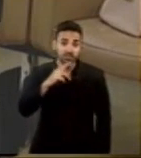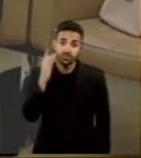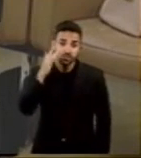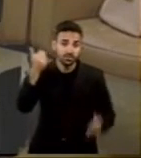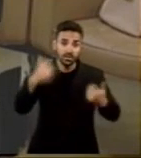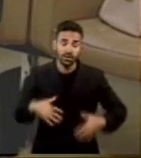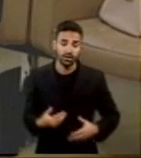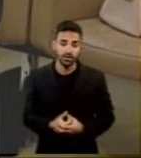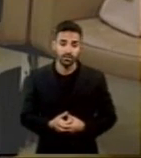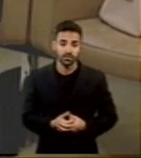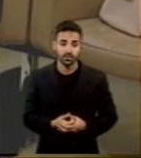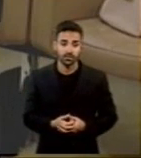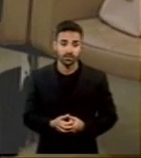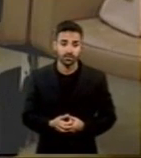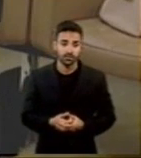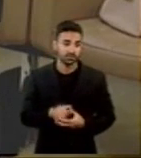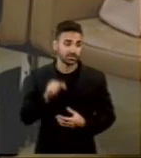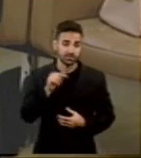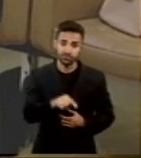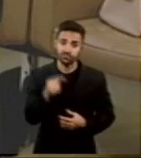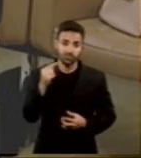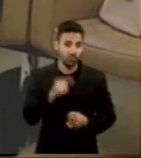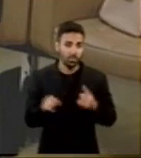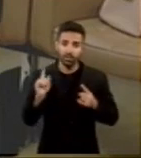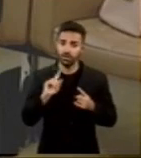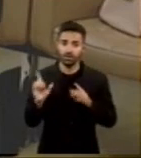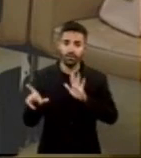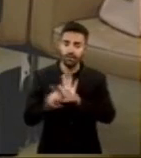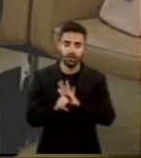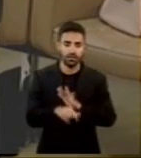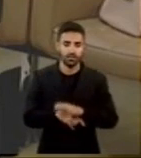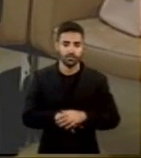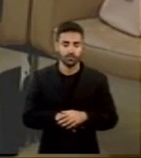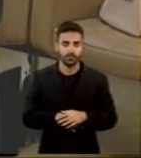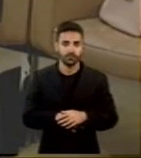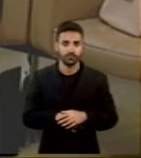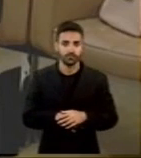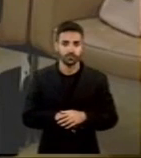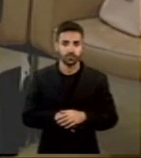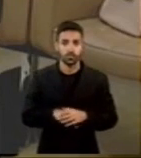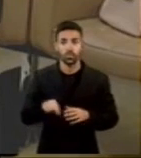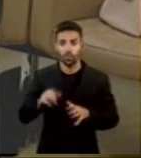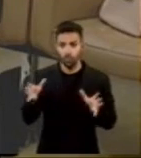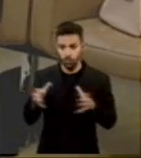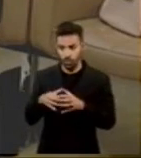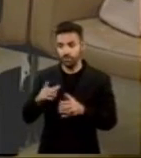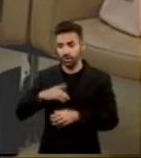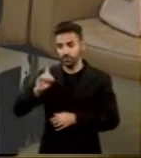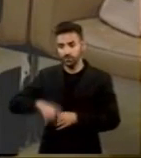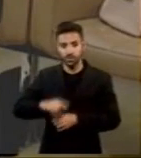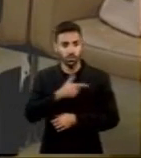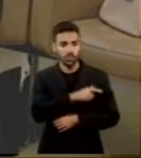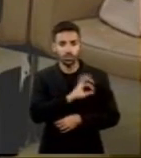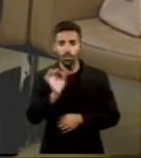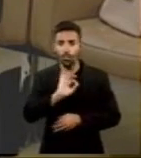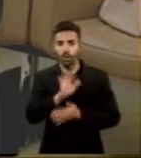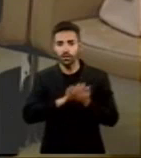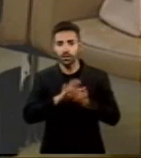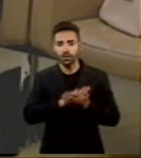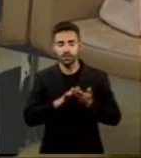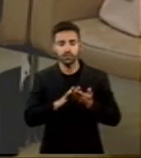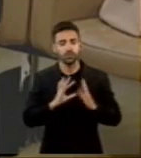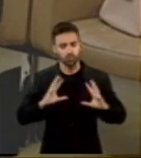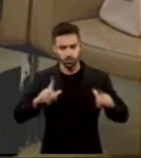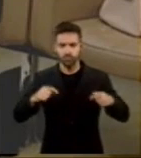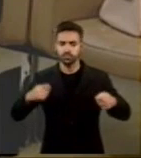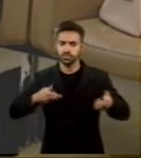entendo que isso não é legal, que não existe um direito a contemplar essa situação, que todos deveriam ser tratados